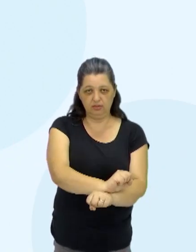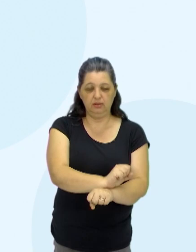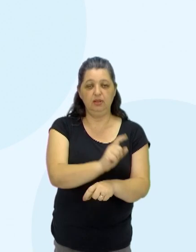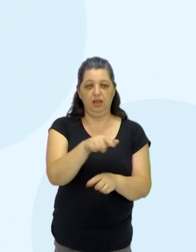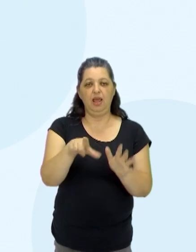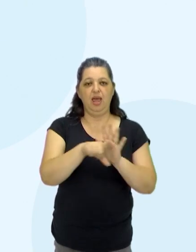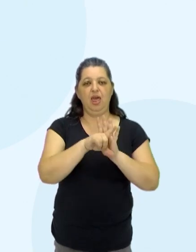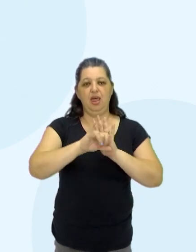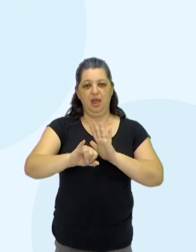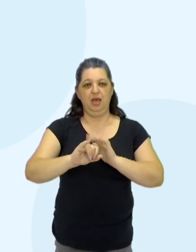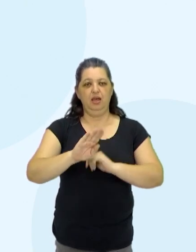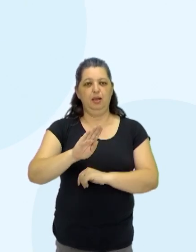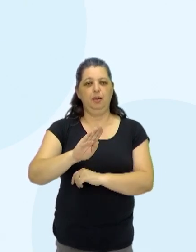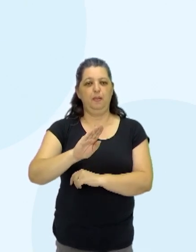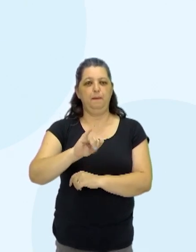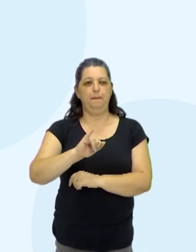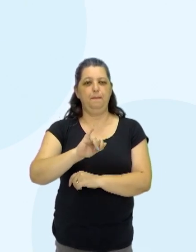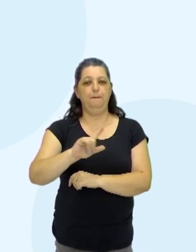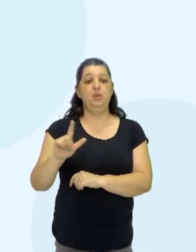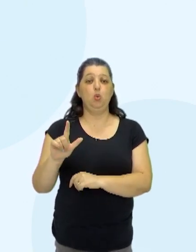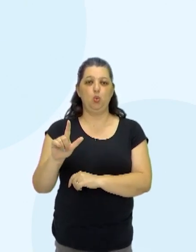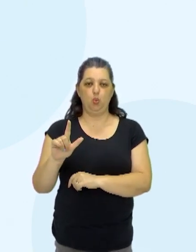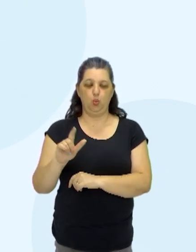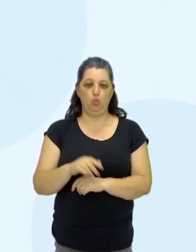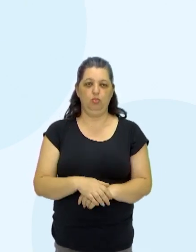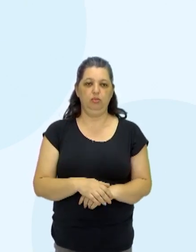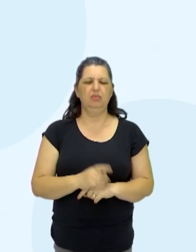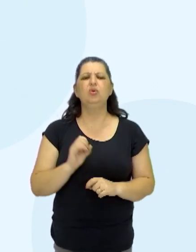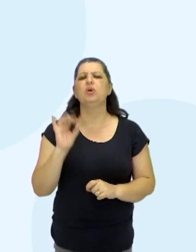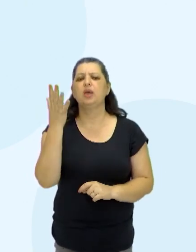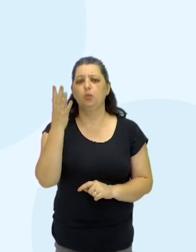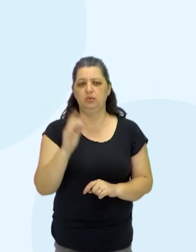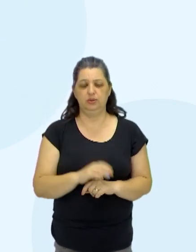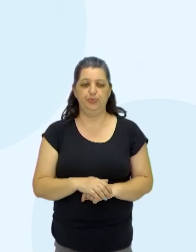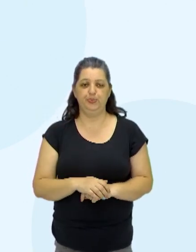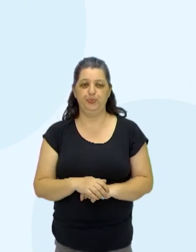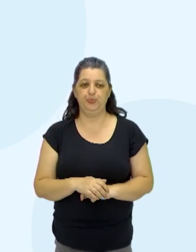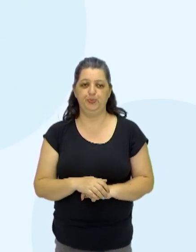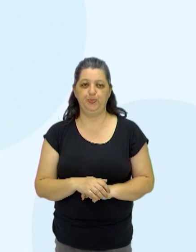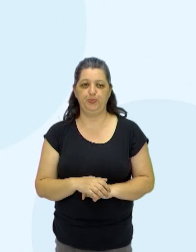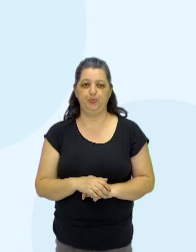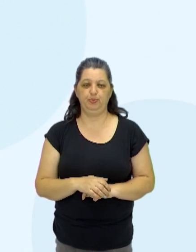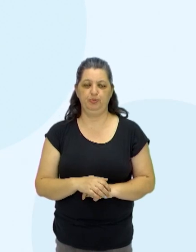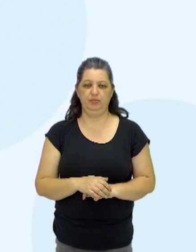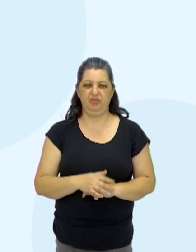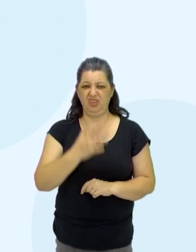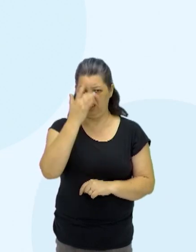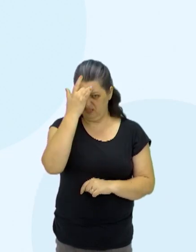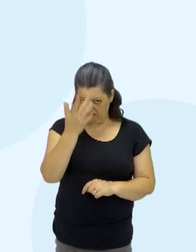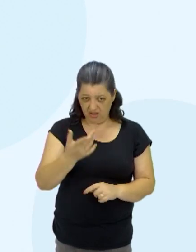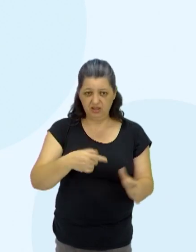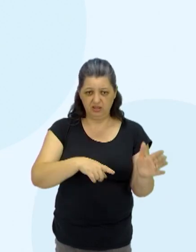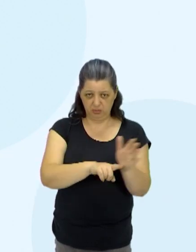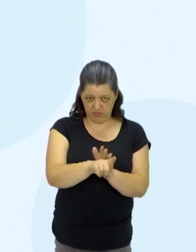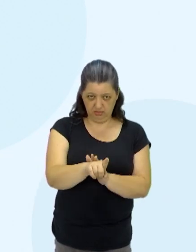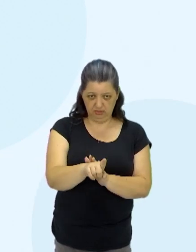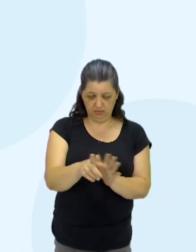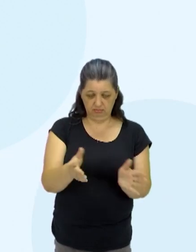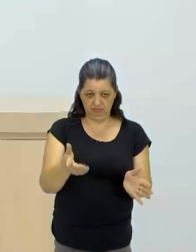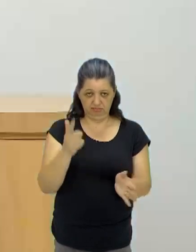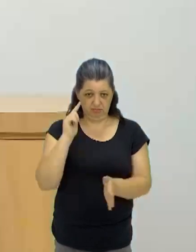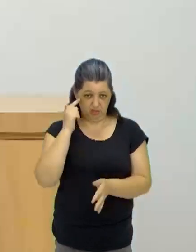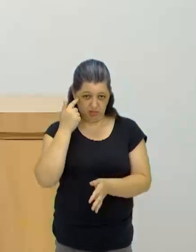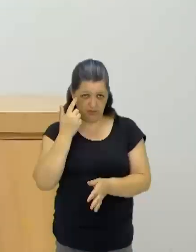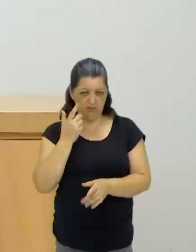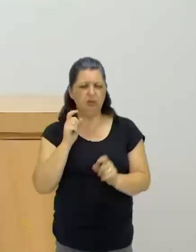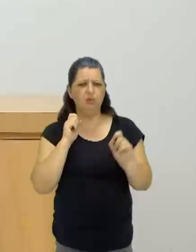o chamado Bill Aberdeen. E aí o que aconteceu? É fácil a pergunta que eu vou te fazer, Gibá.